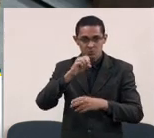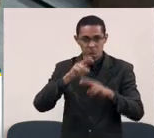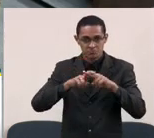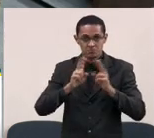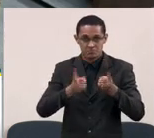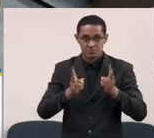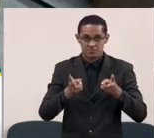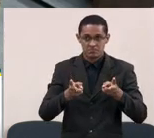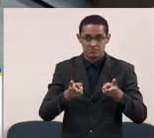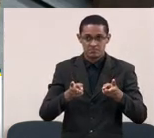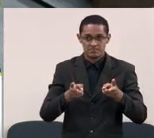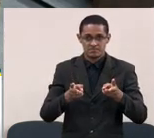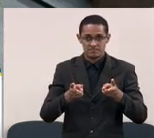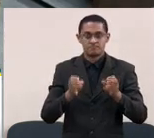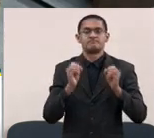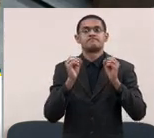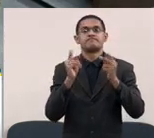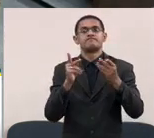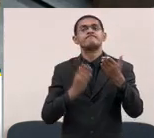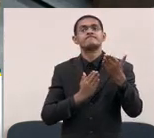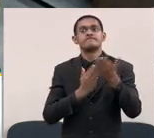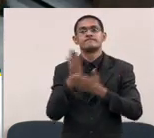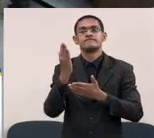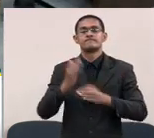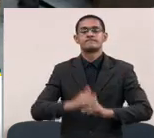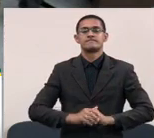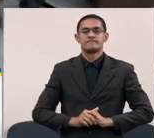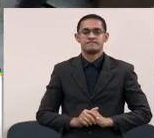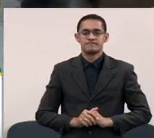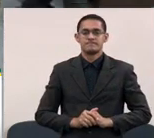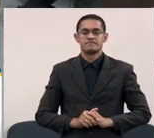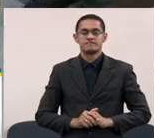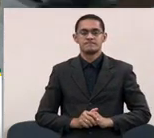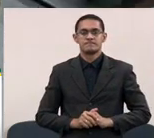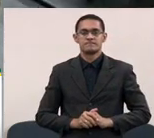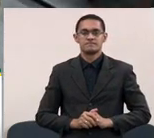acordo, permaneçam como estão. Aprovado.